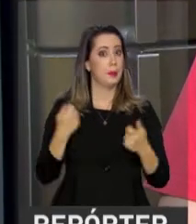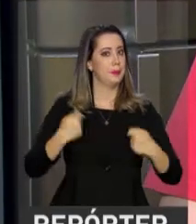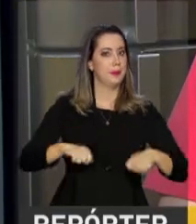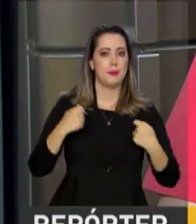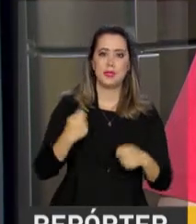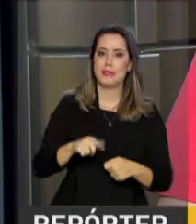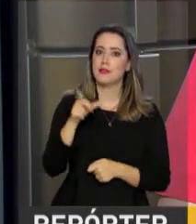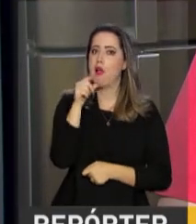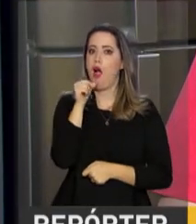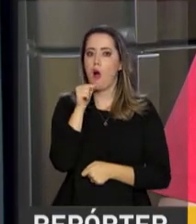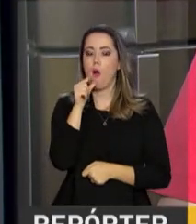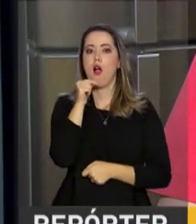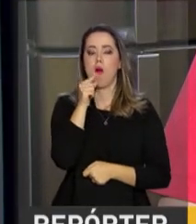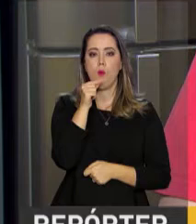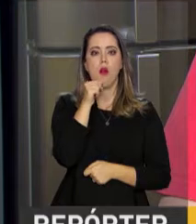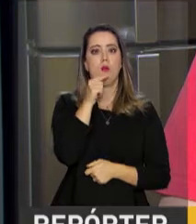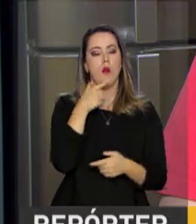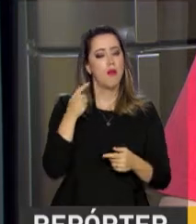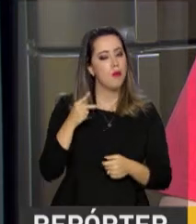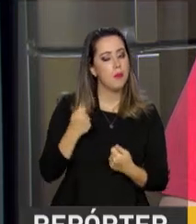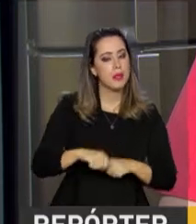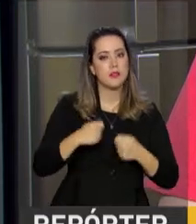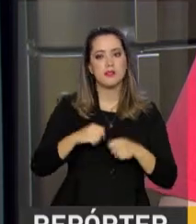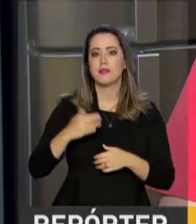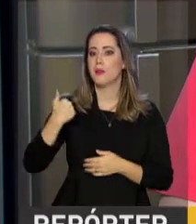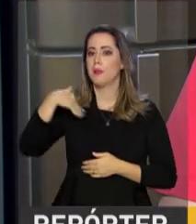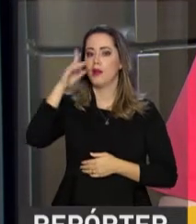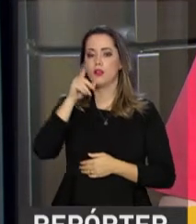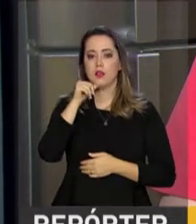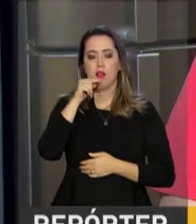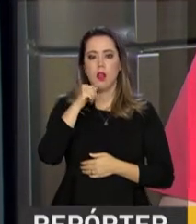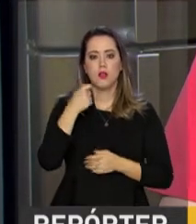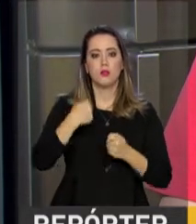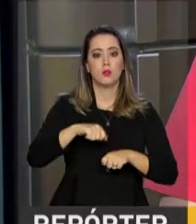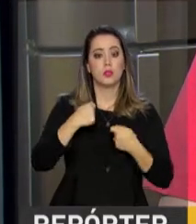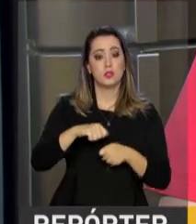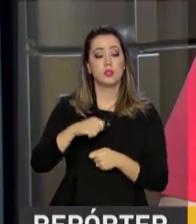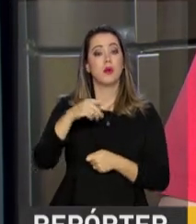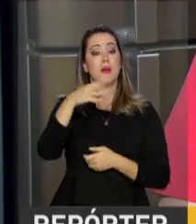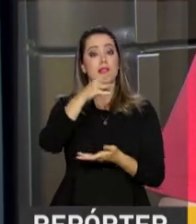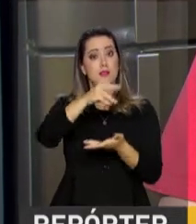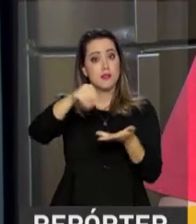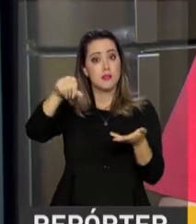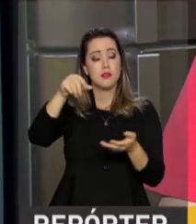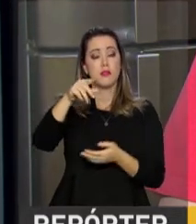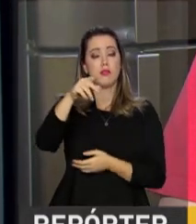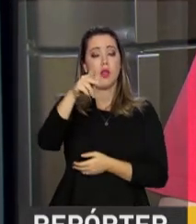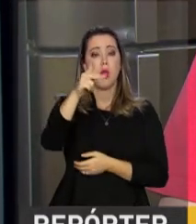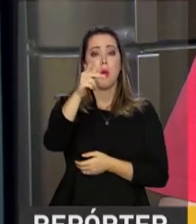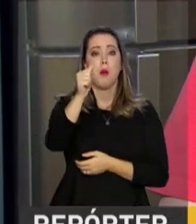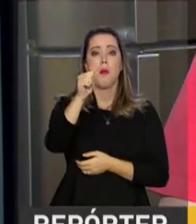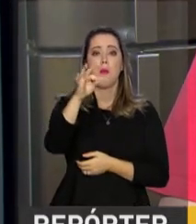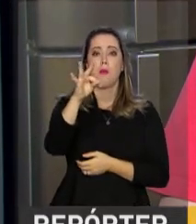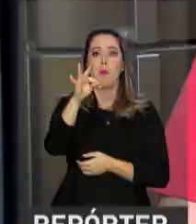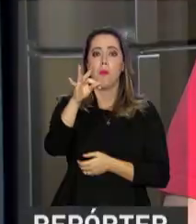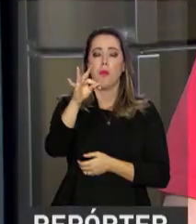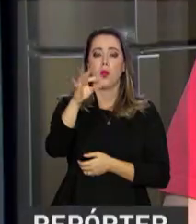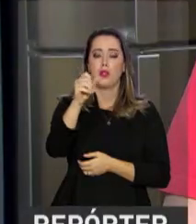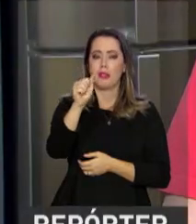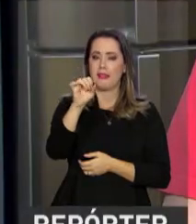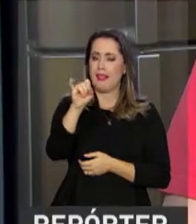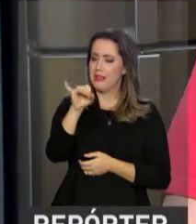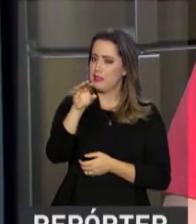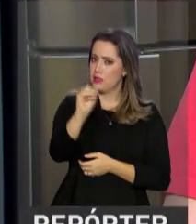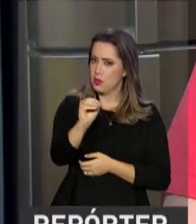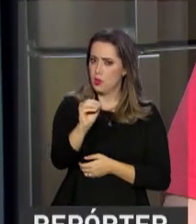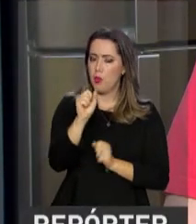né? Se ela estiver bebendo, ela precisa mais que água, ela precisa também de potássio. Então, minha sugestão é ela começar a ingerir água de coco. Um